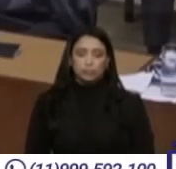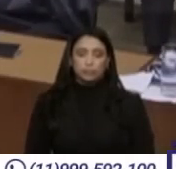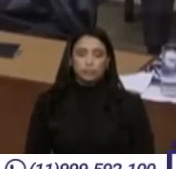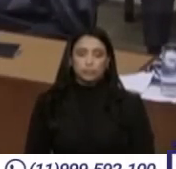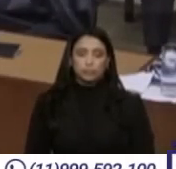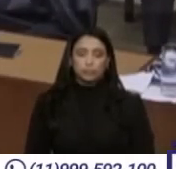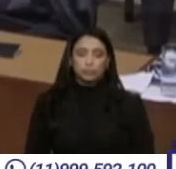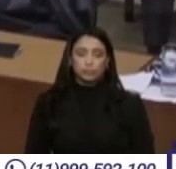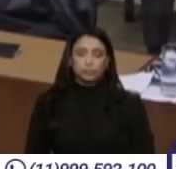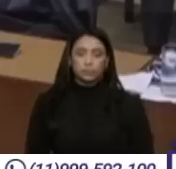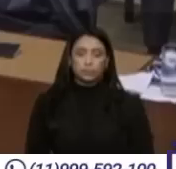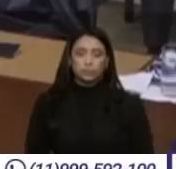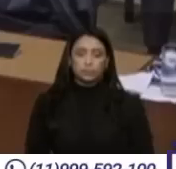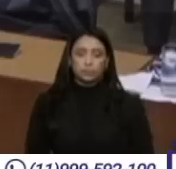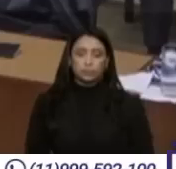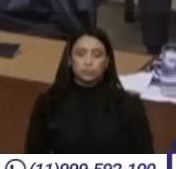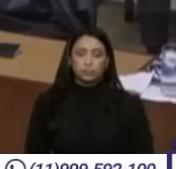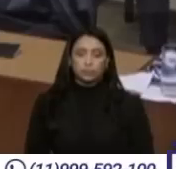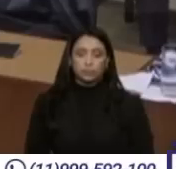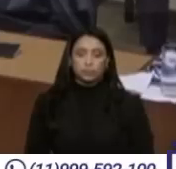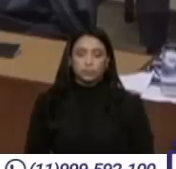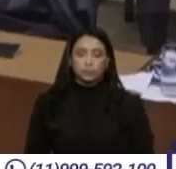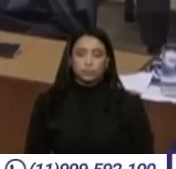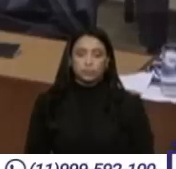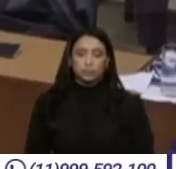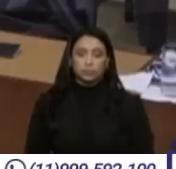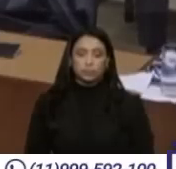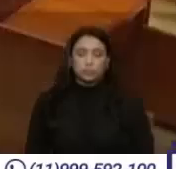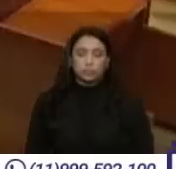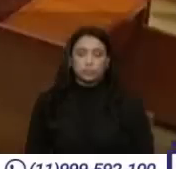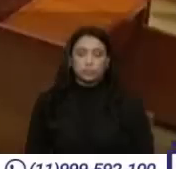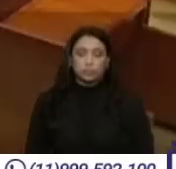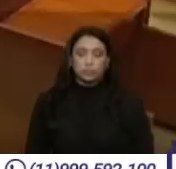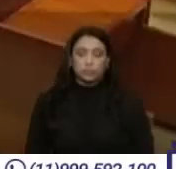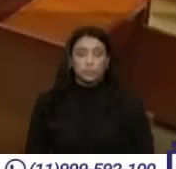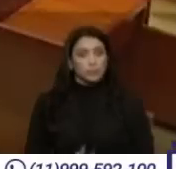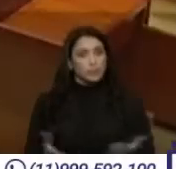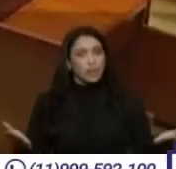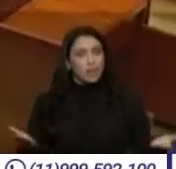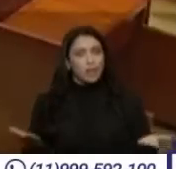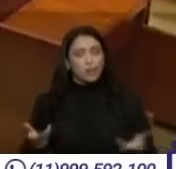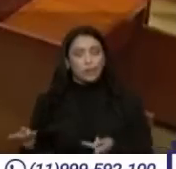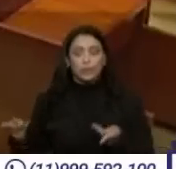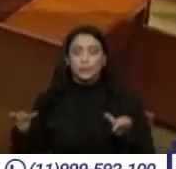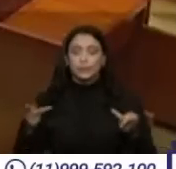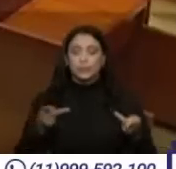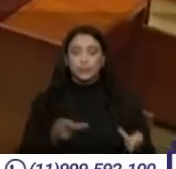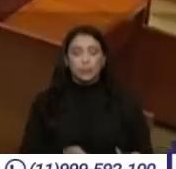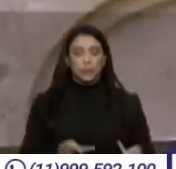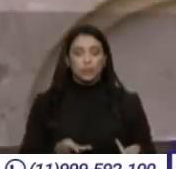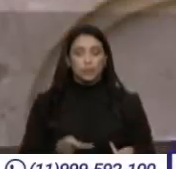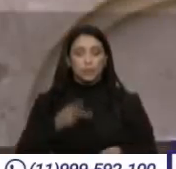esse ataque à sede ao plenário do Supremo Tribunal Federal. E ela disse que todos serão responsabilizados.